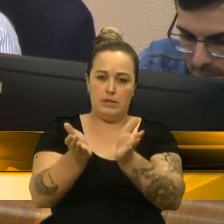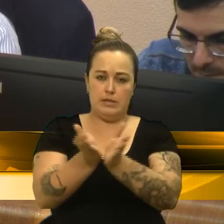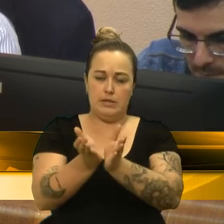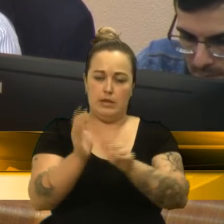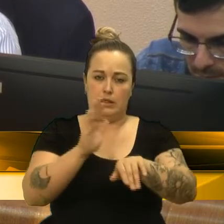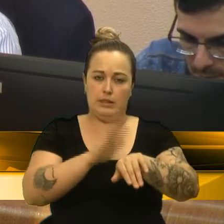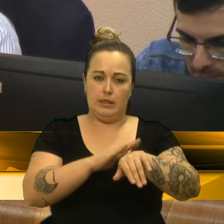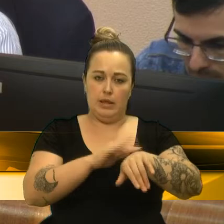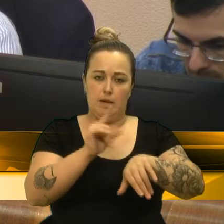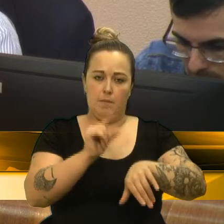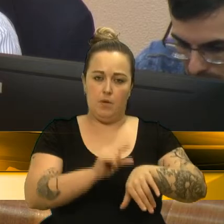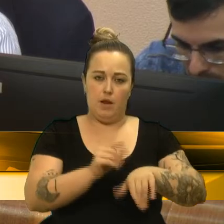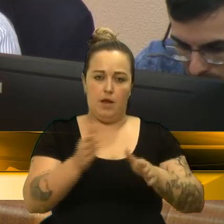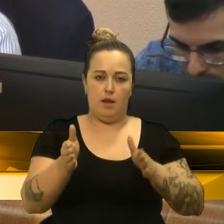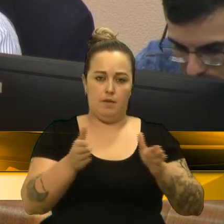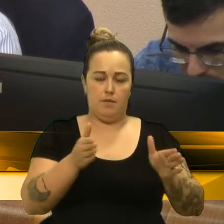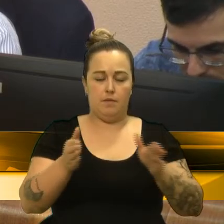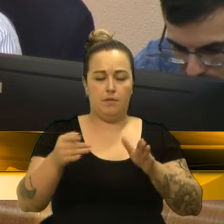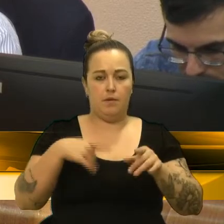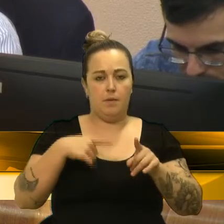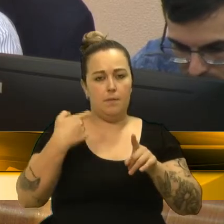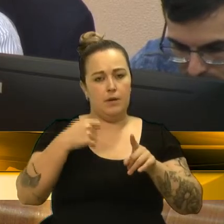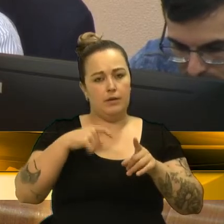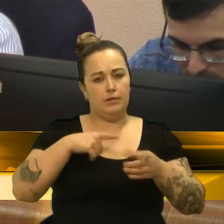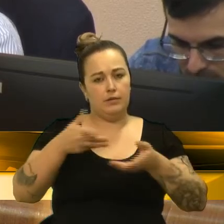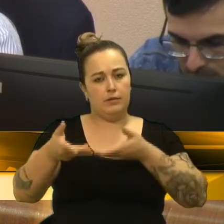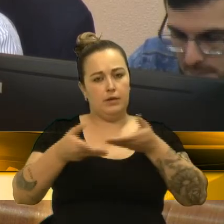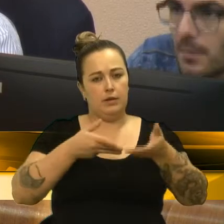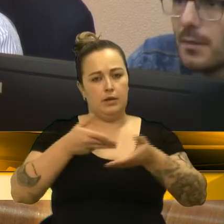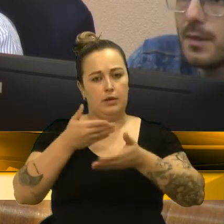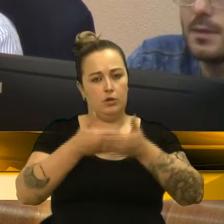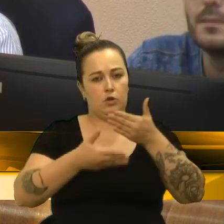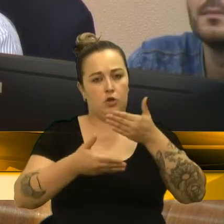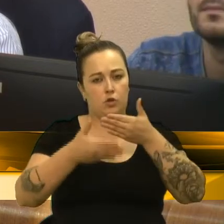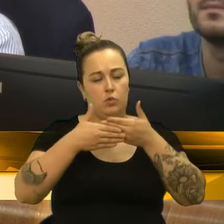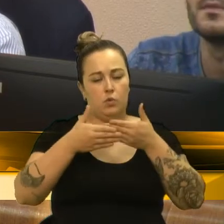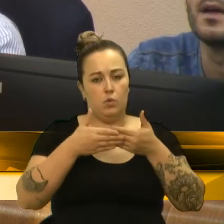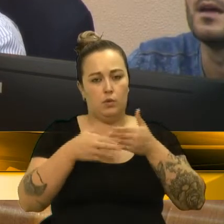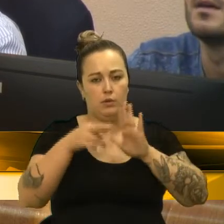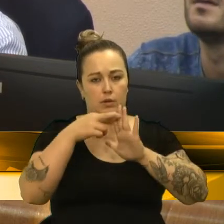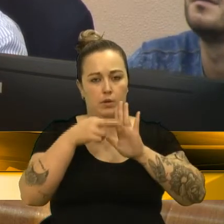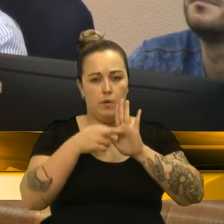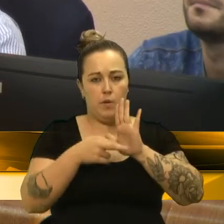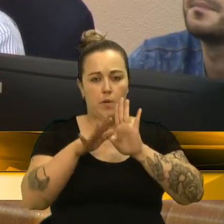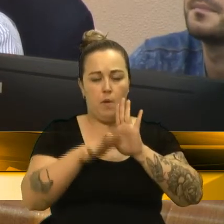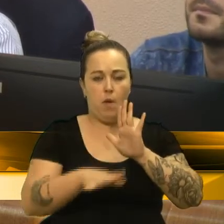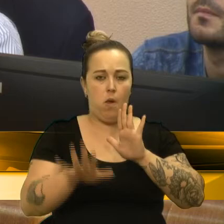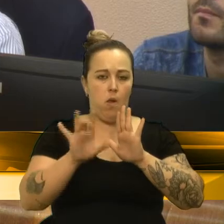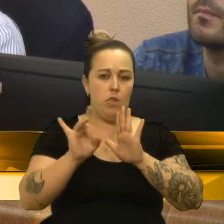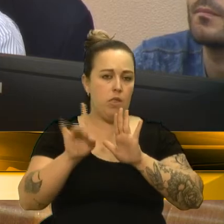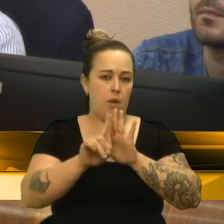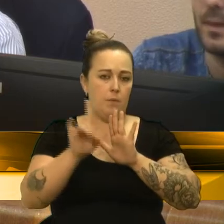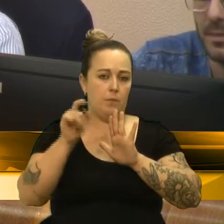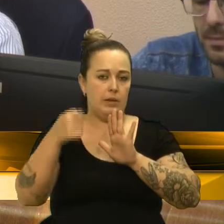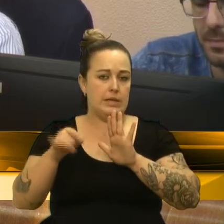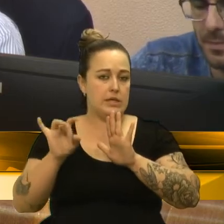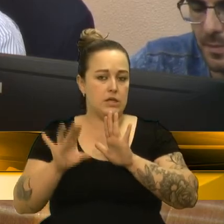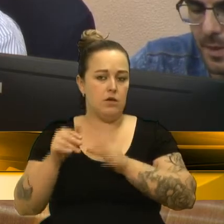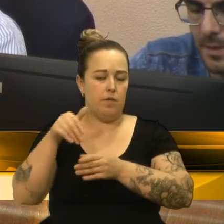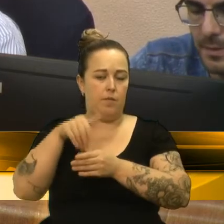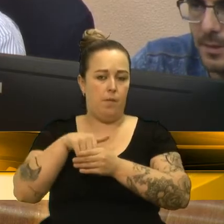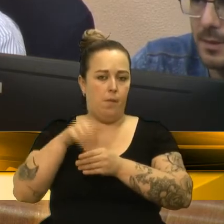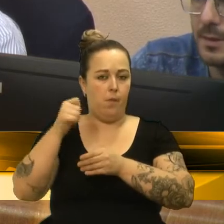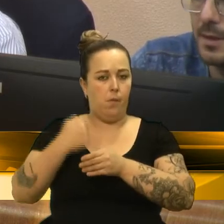regimento interno da Câmara, que precisa atender às disposições ali contidas para sua regularidade. Não basta a votação para sua instalação,